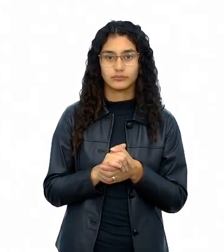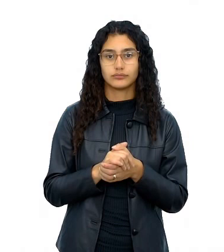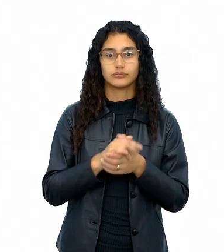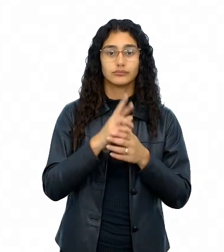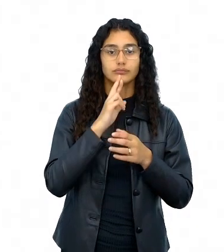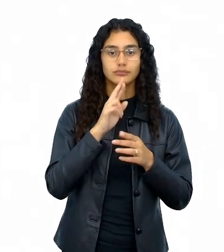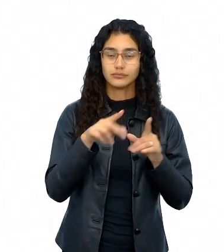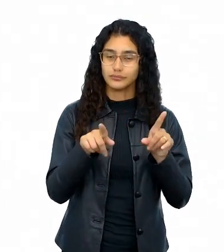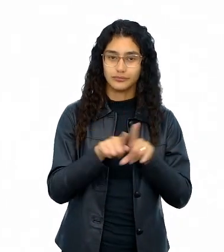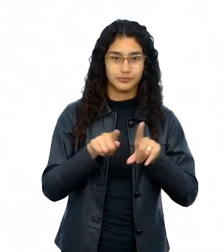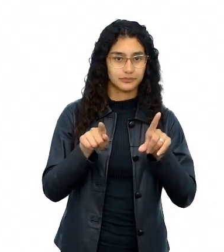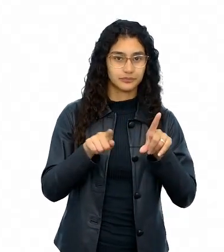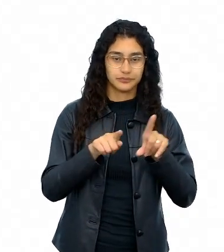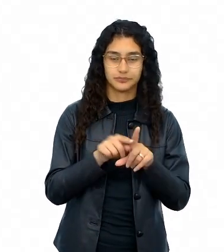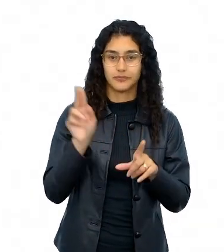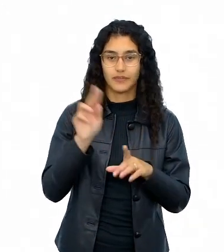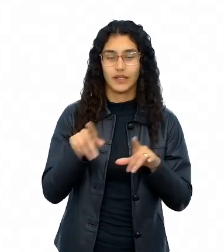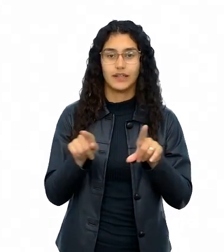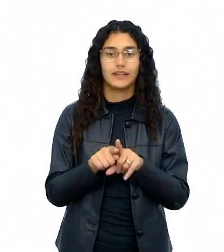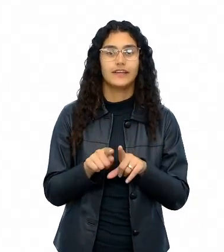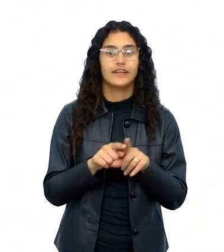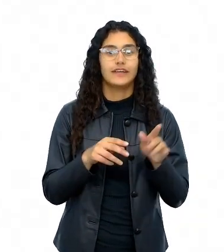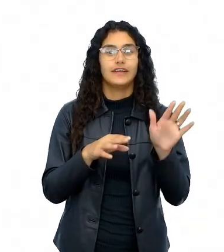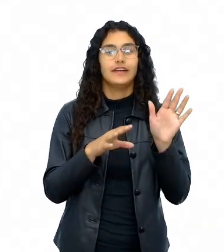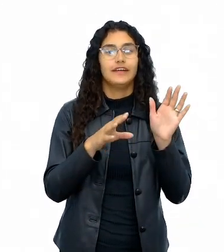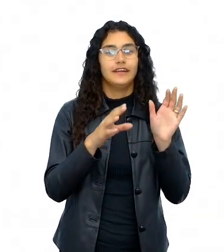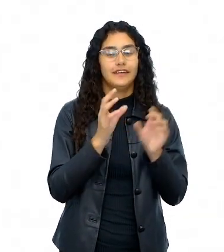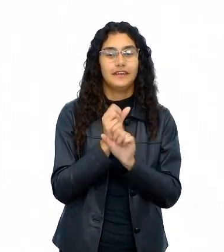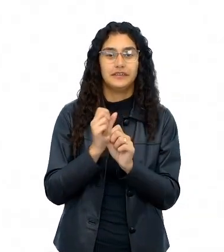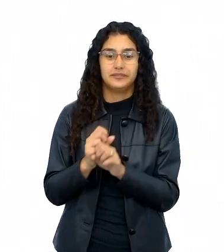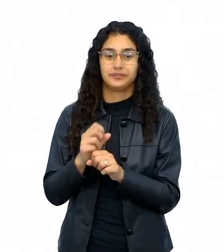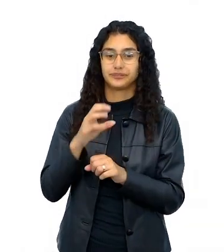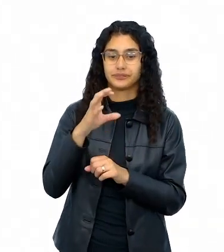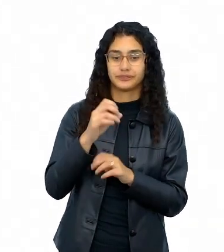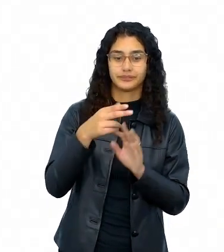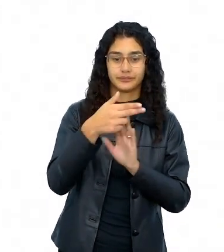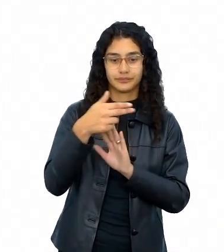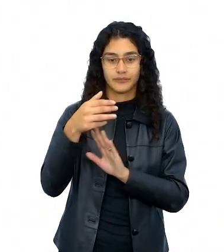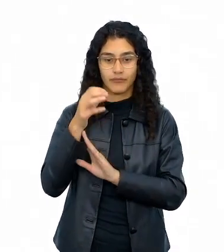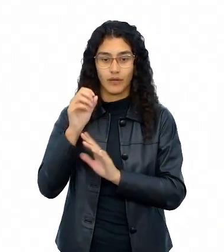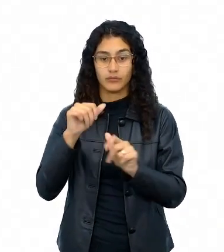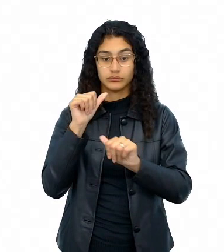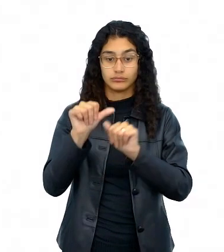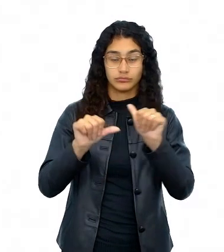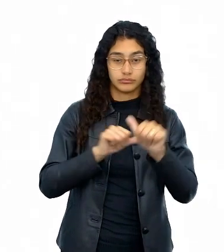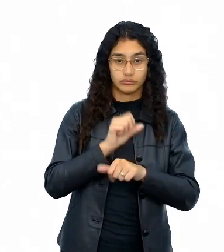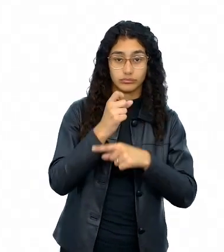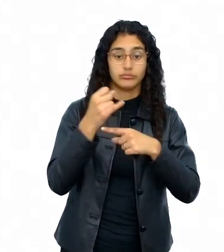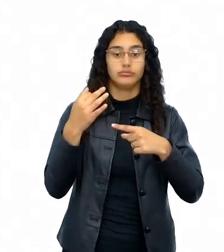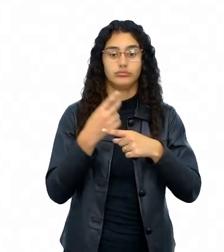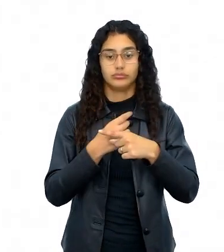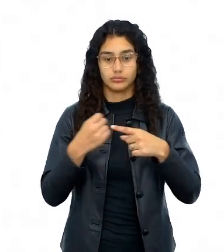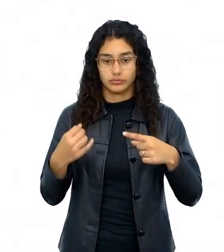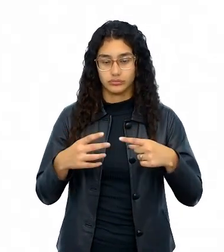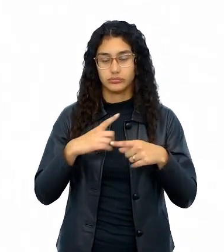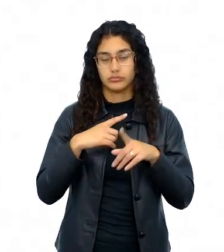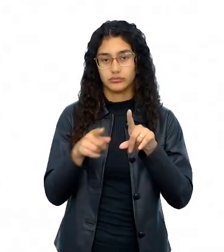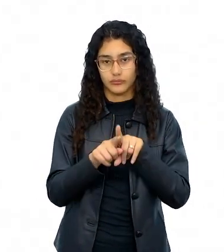resolver pegar essa função no f de t igual a zero, e aí se transforma numa equação do segundo